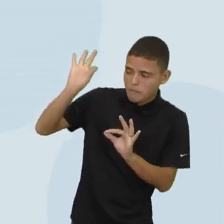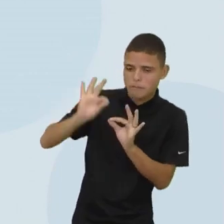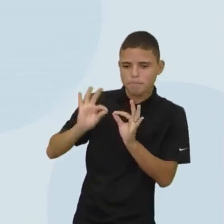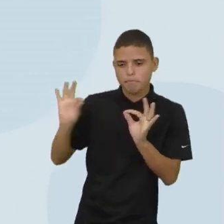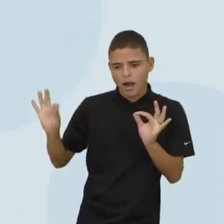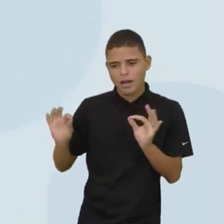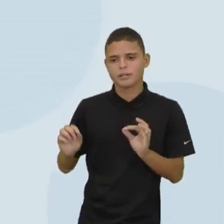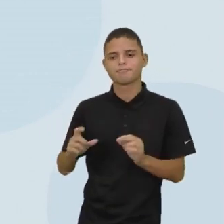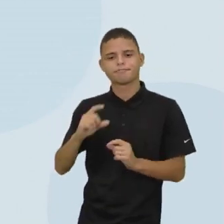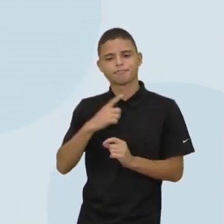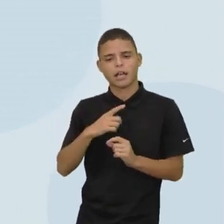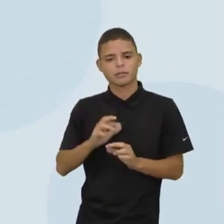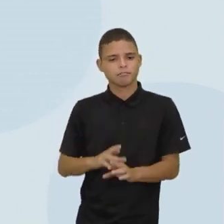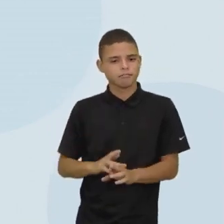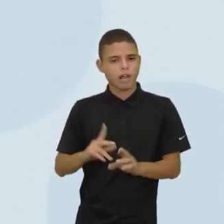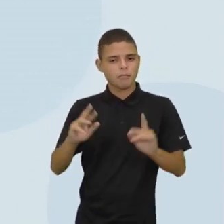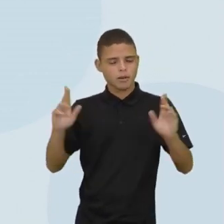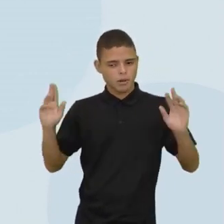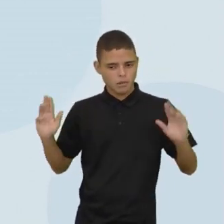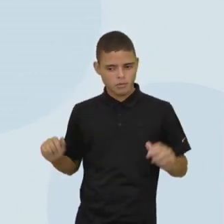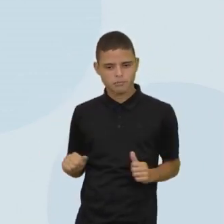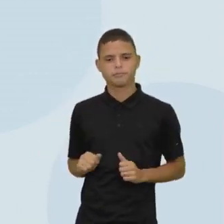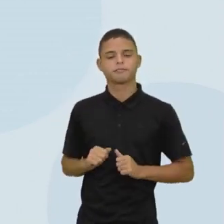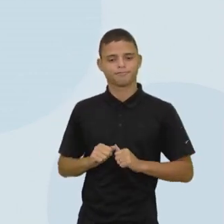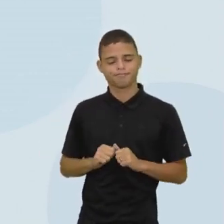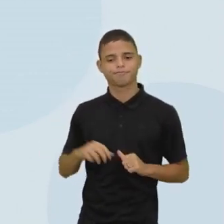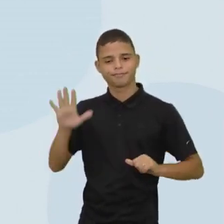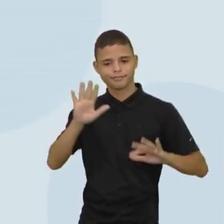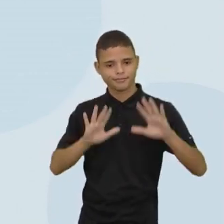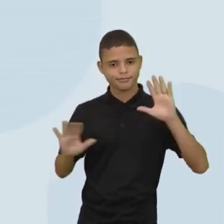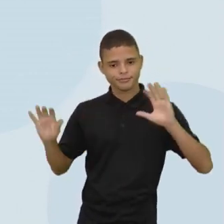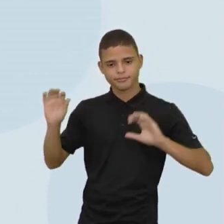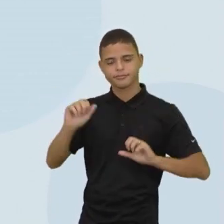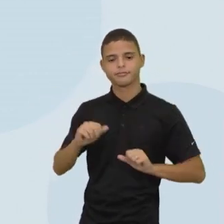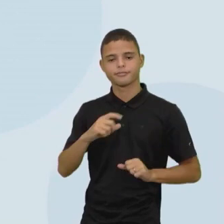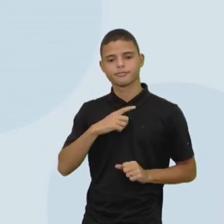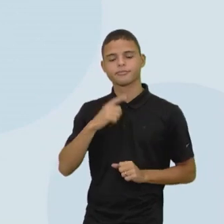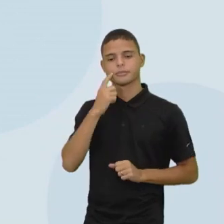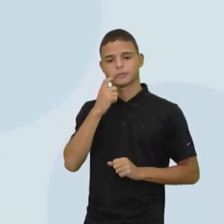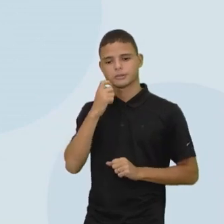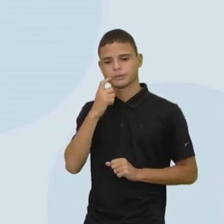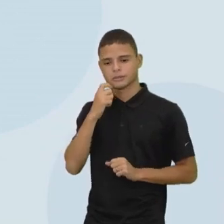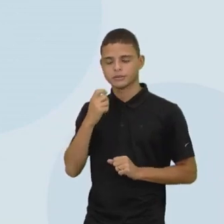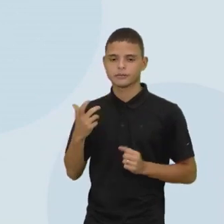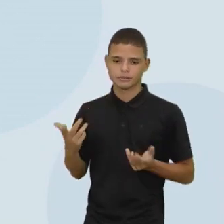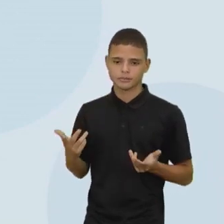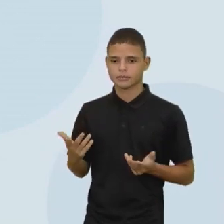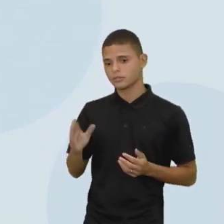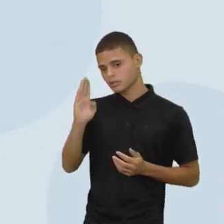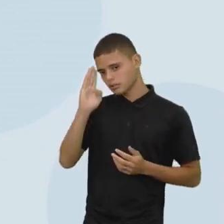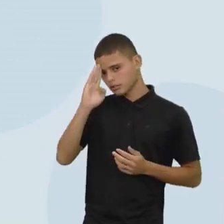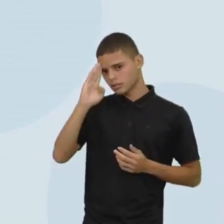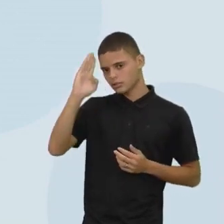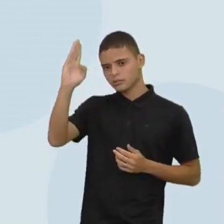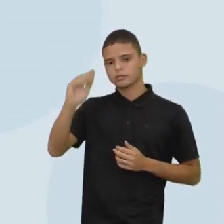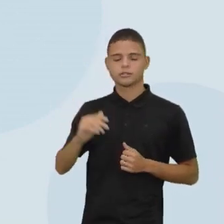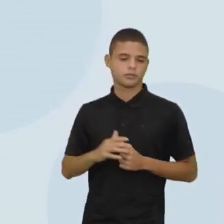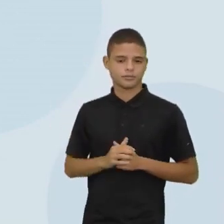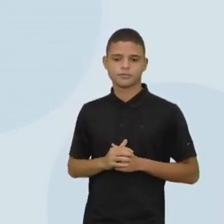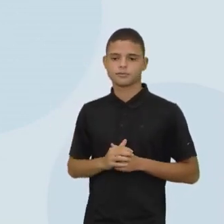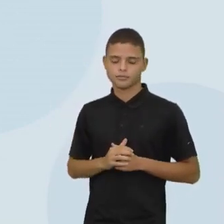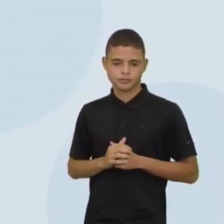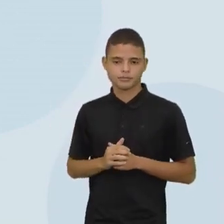tem uma diversificação do clima, né? Lógico que a gente vai dar destaque para o principal clima que nós